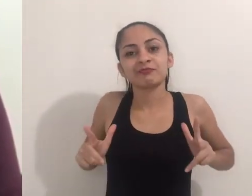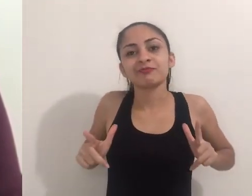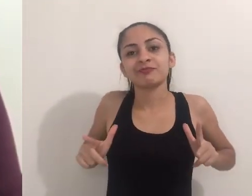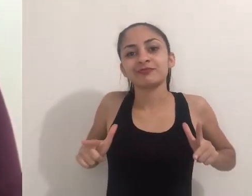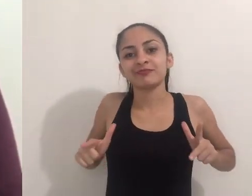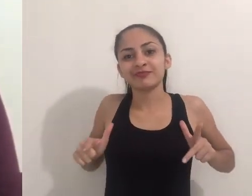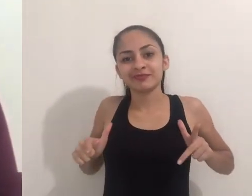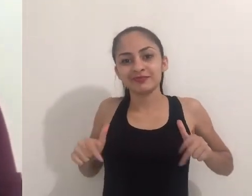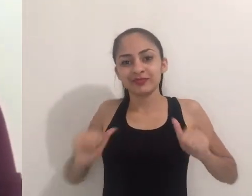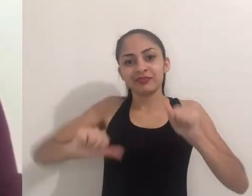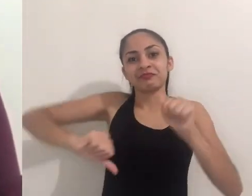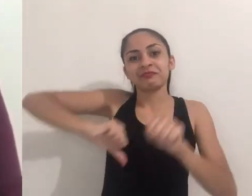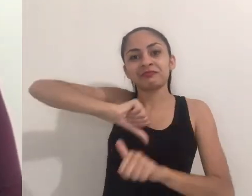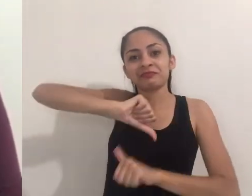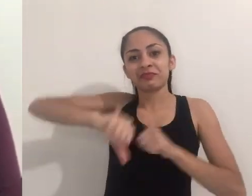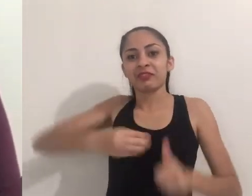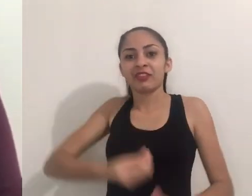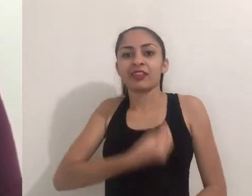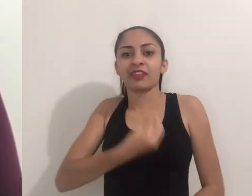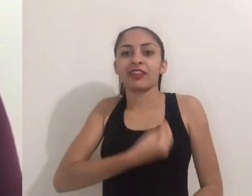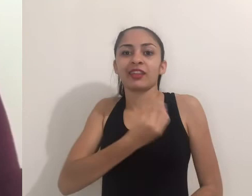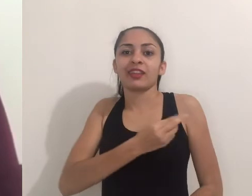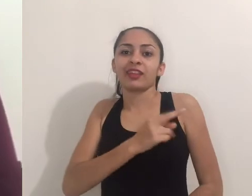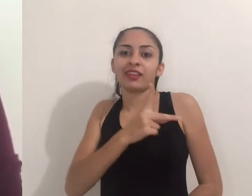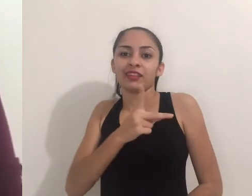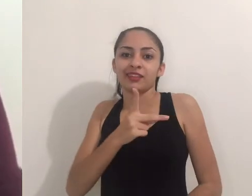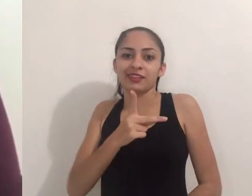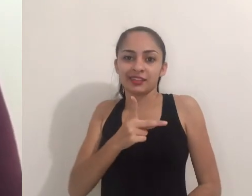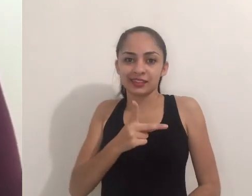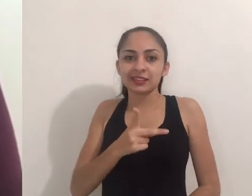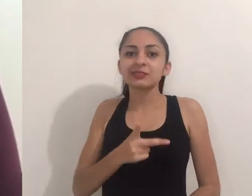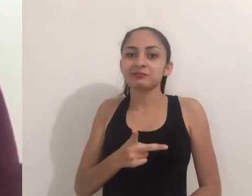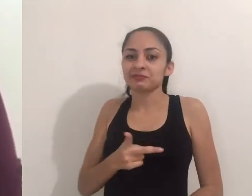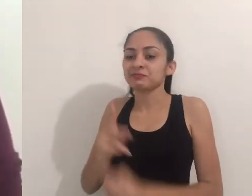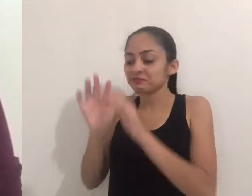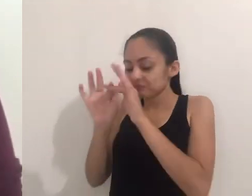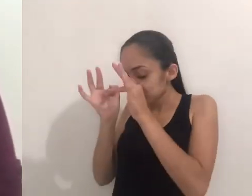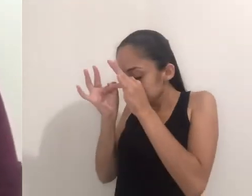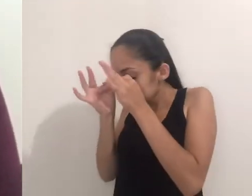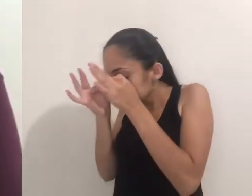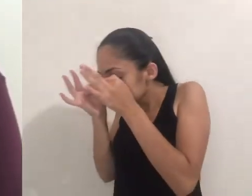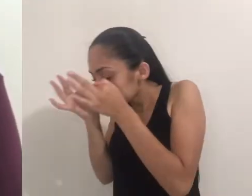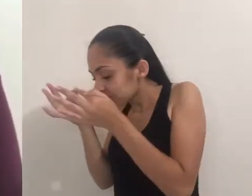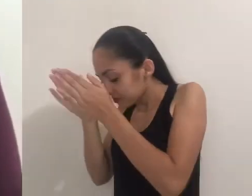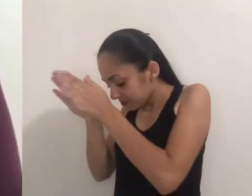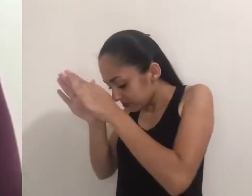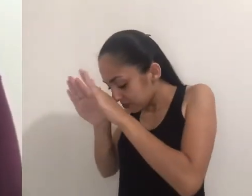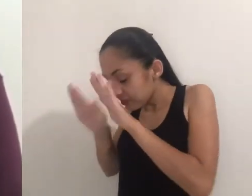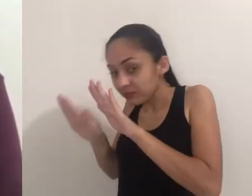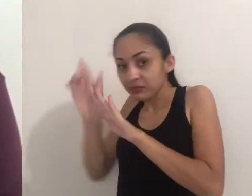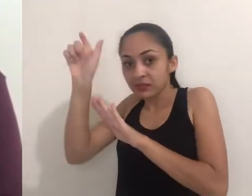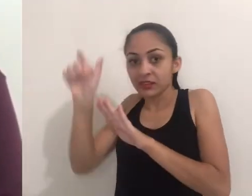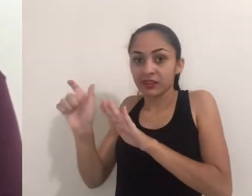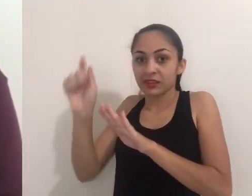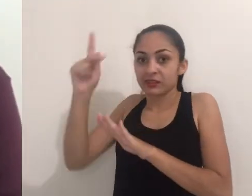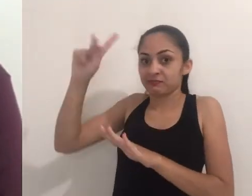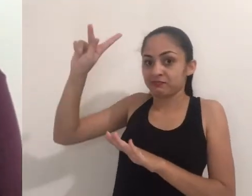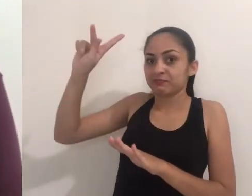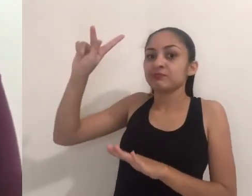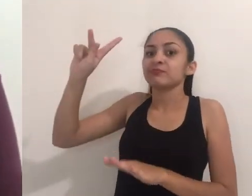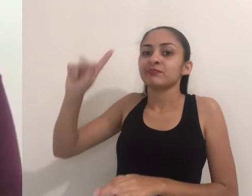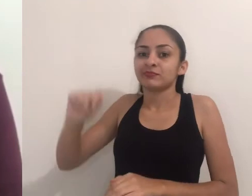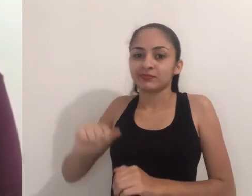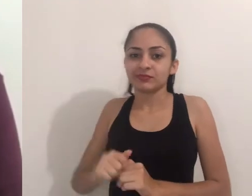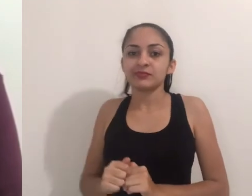dá novas vestes, desde que estejamos quebrantados e contritos na sua presença. Então que Deus